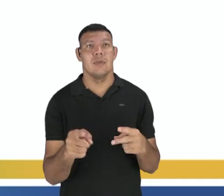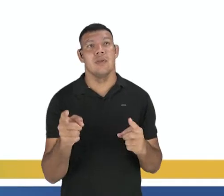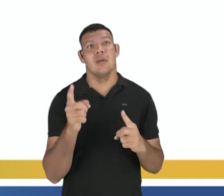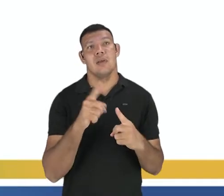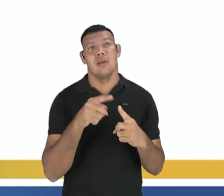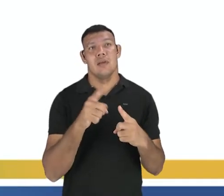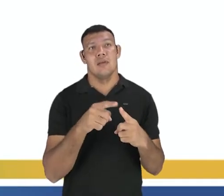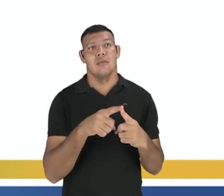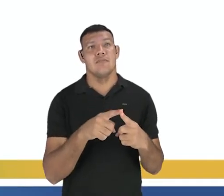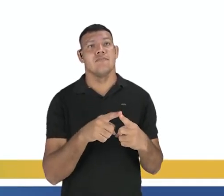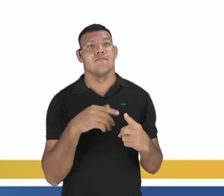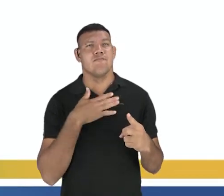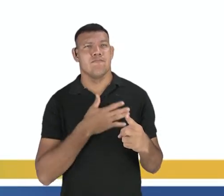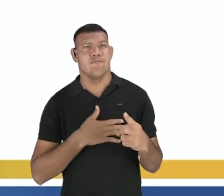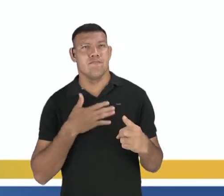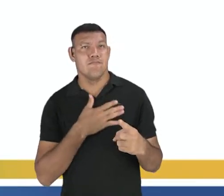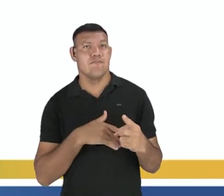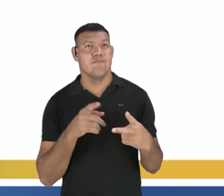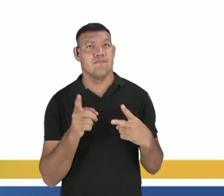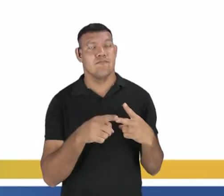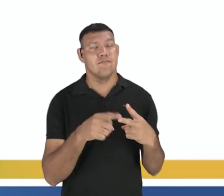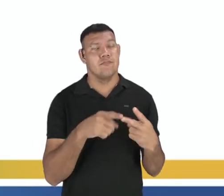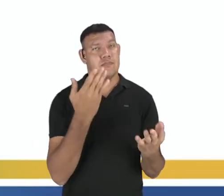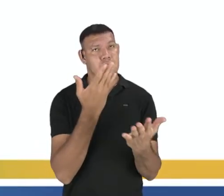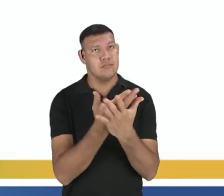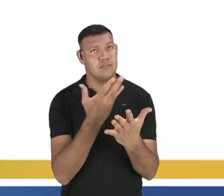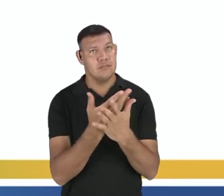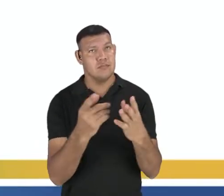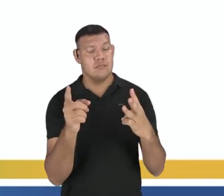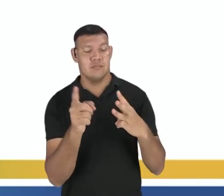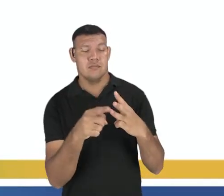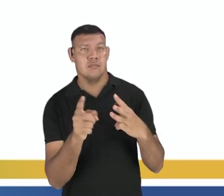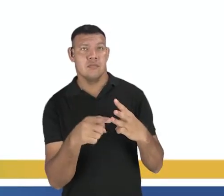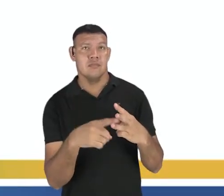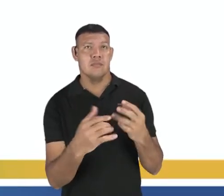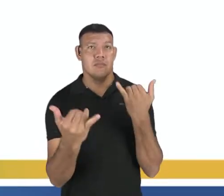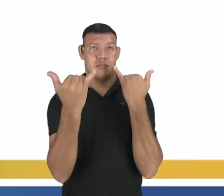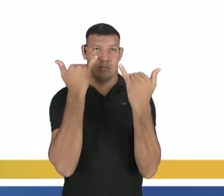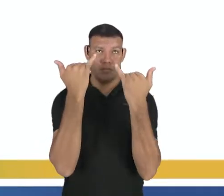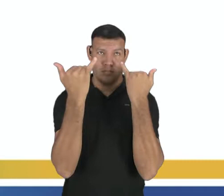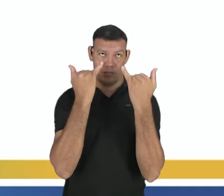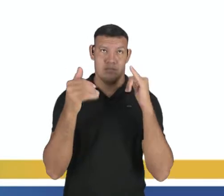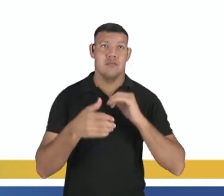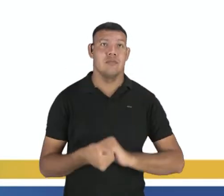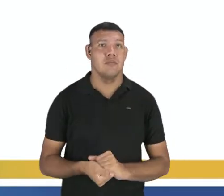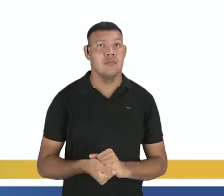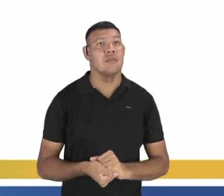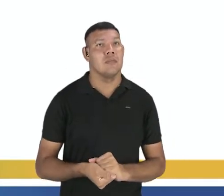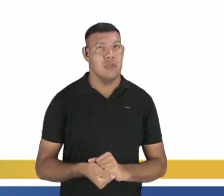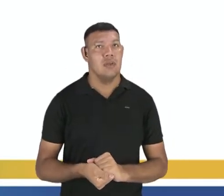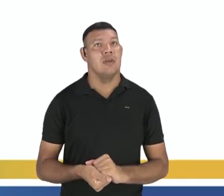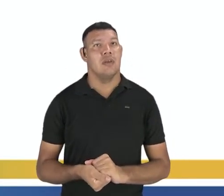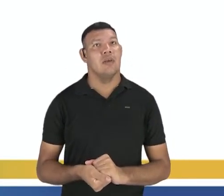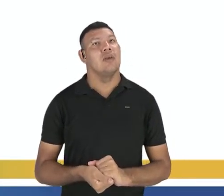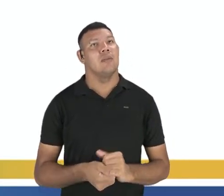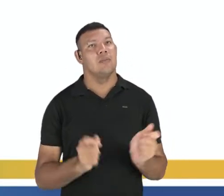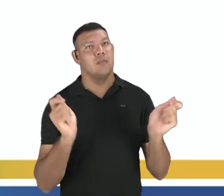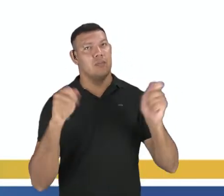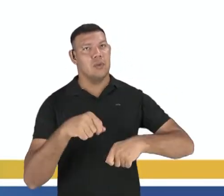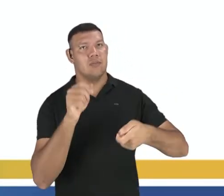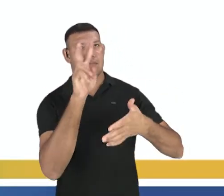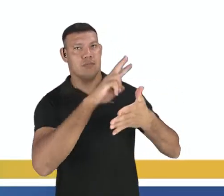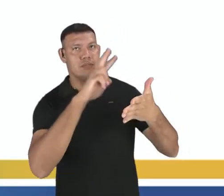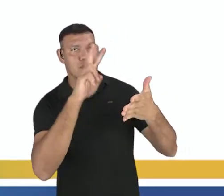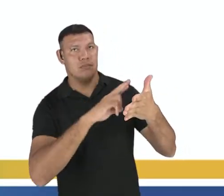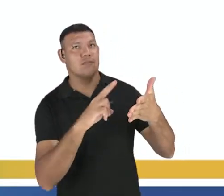com prazer, é possível desenvolver a imaginação, empenhando que no mundo da imaginação, desenvolvendo